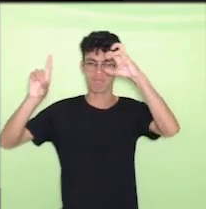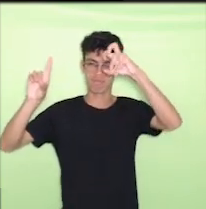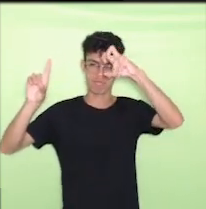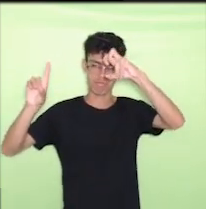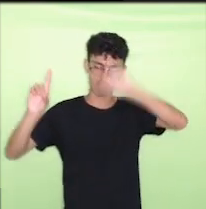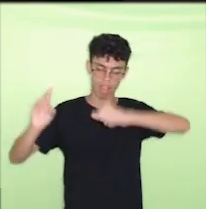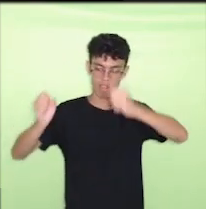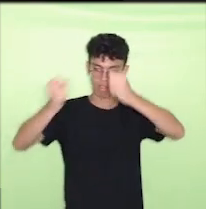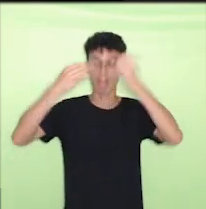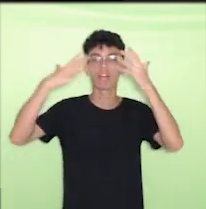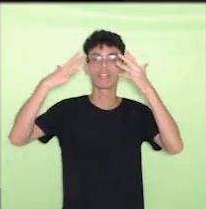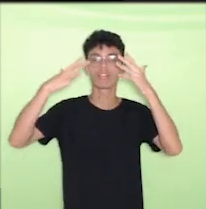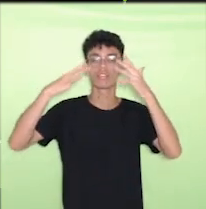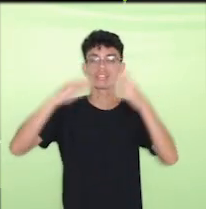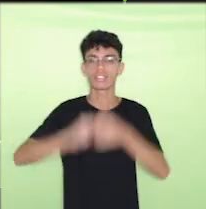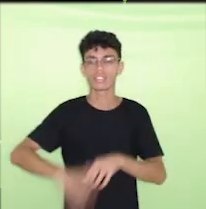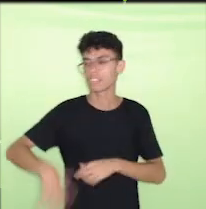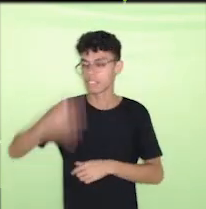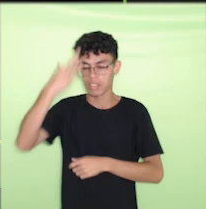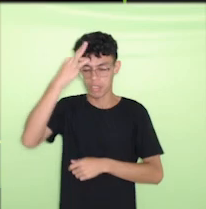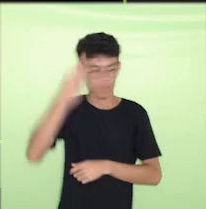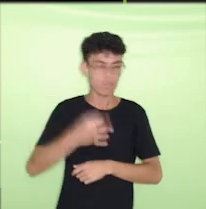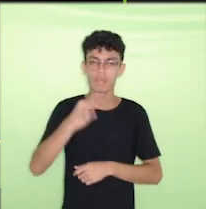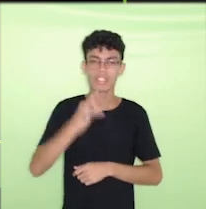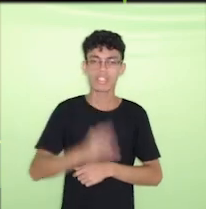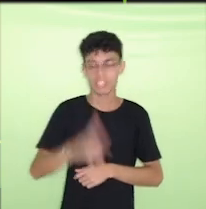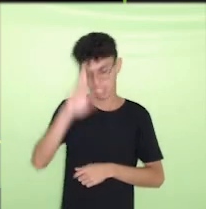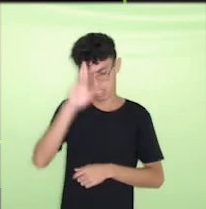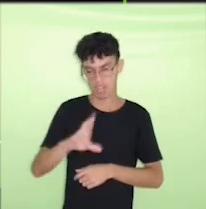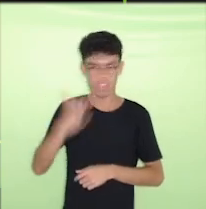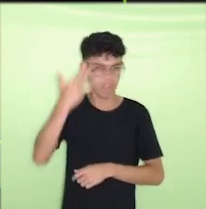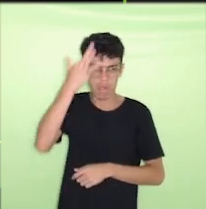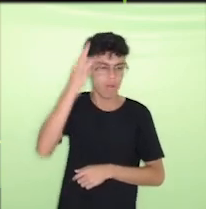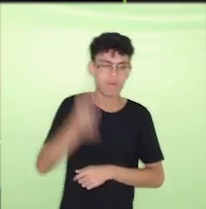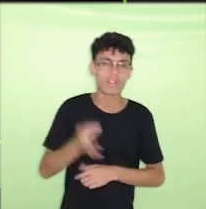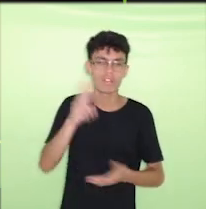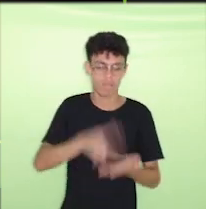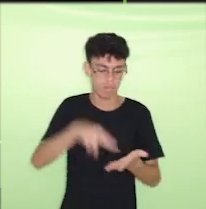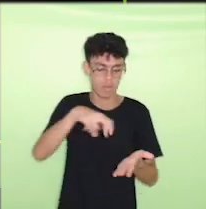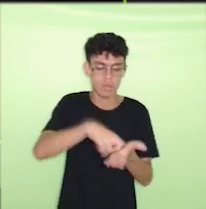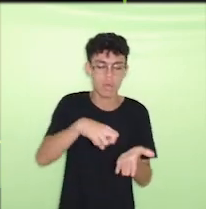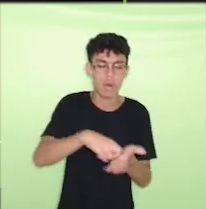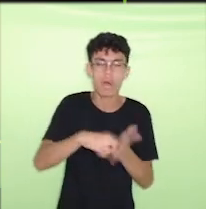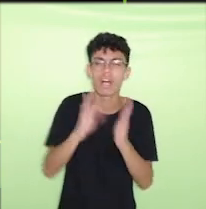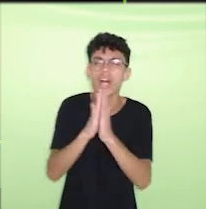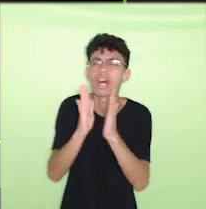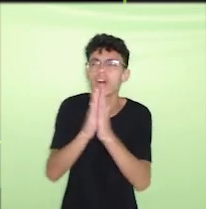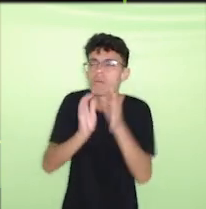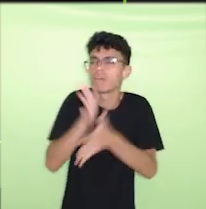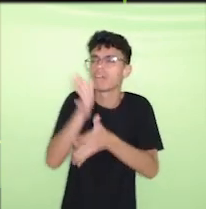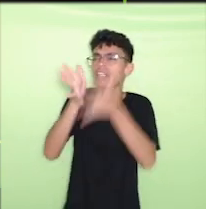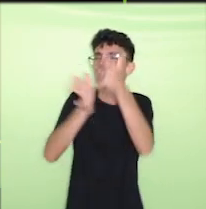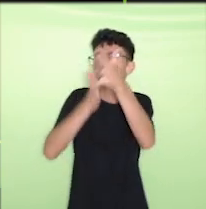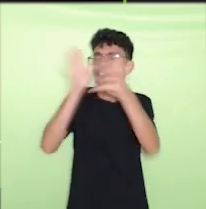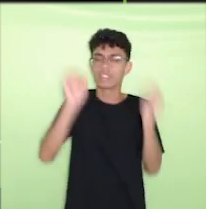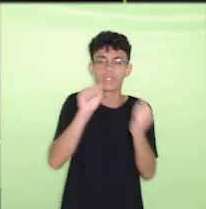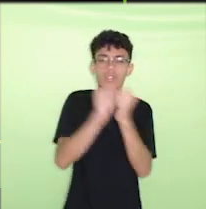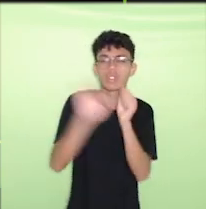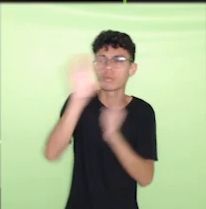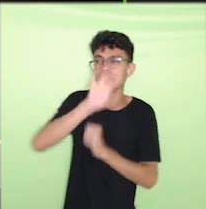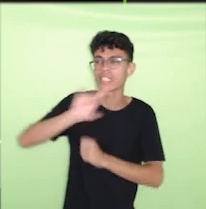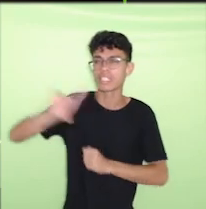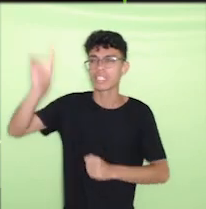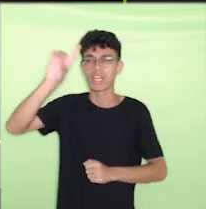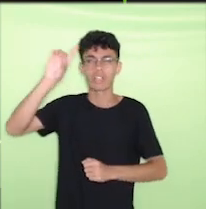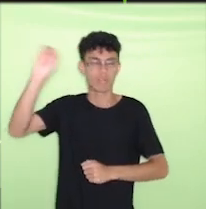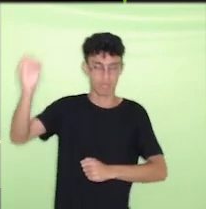das gentes. Não compreendo, Senhor. Eu não compreendo. Vamos orar juntos para que Deus me faça